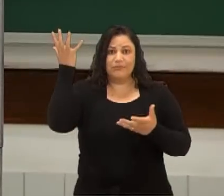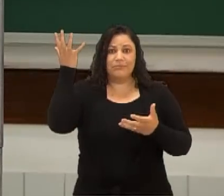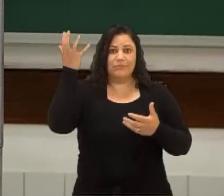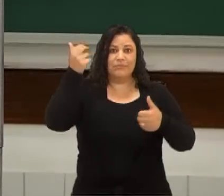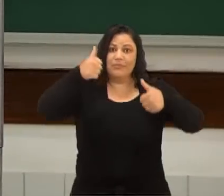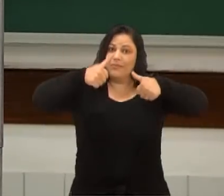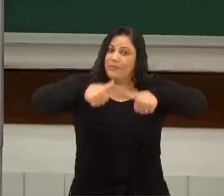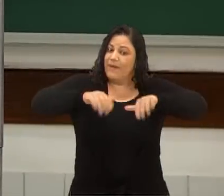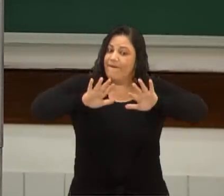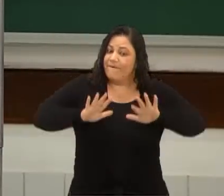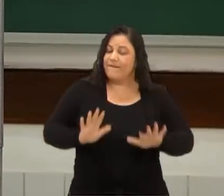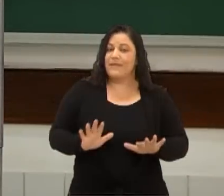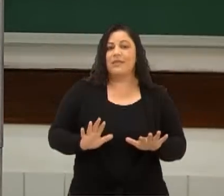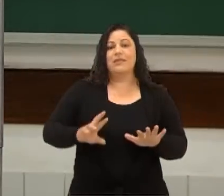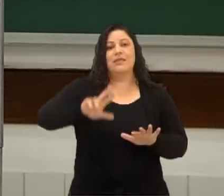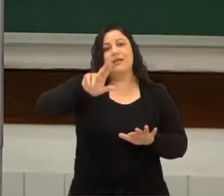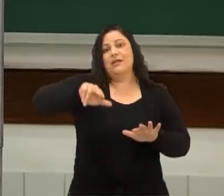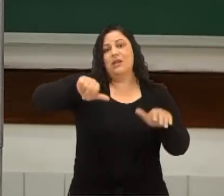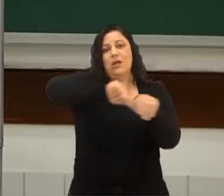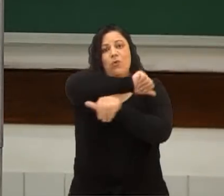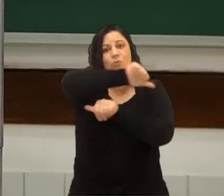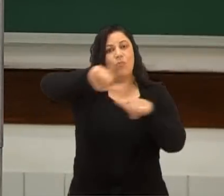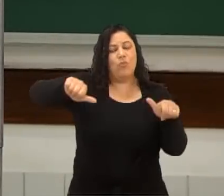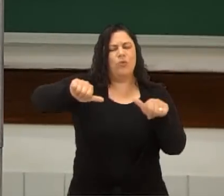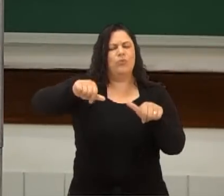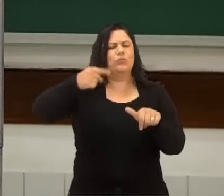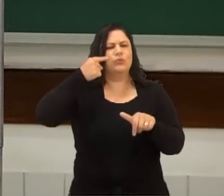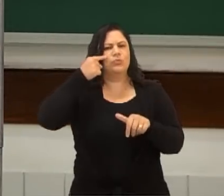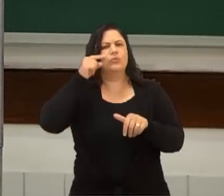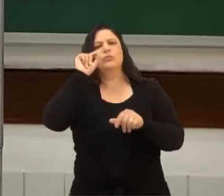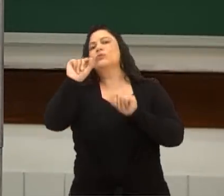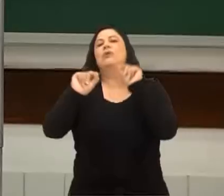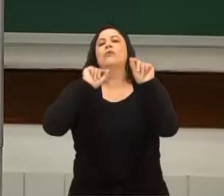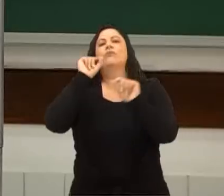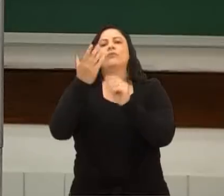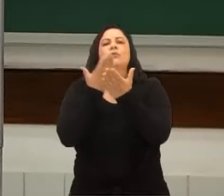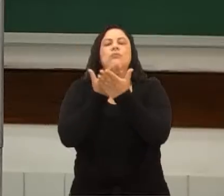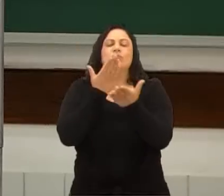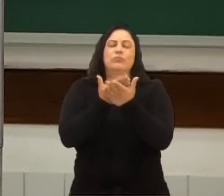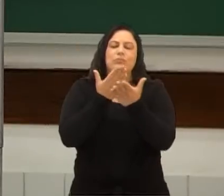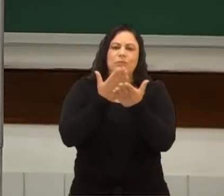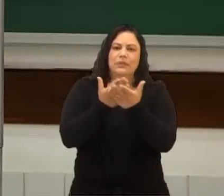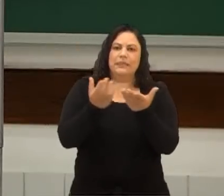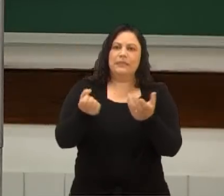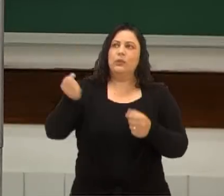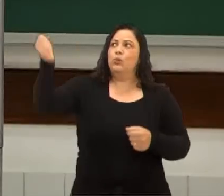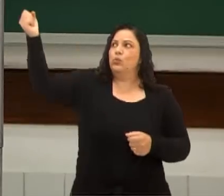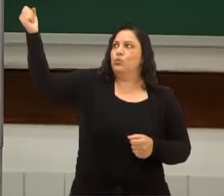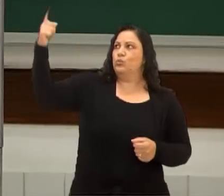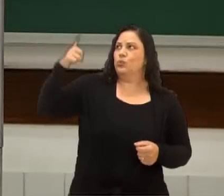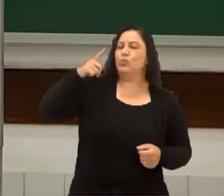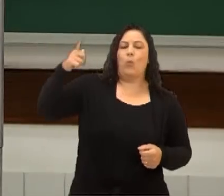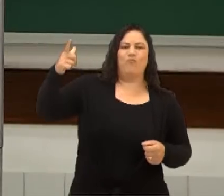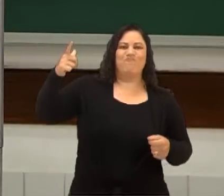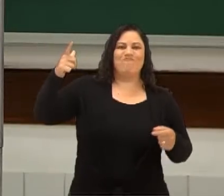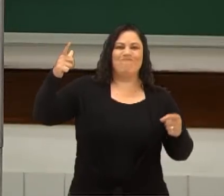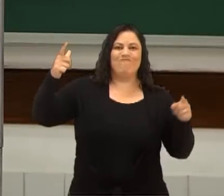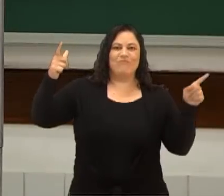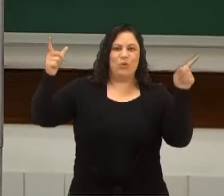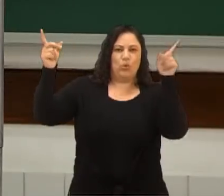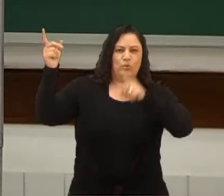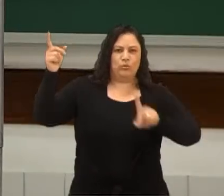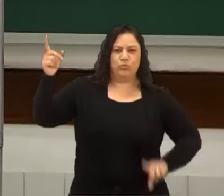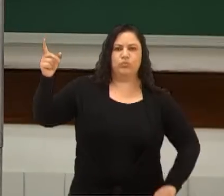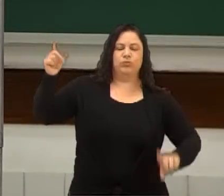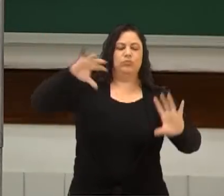assim, é justamente aquilo que a gente viu lá no comecinho da aula, que é a insolação, né, os raios solares incidirem